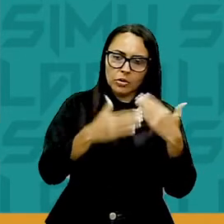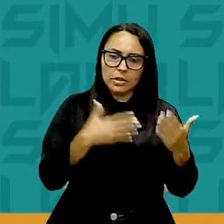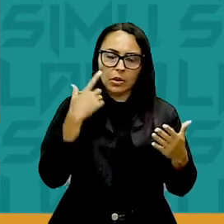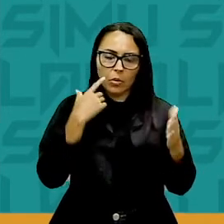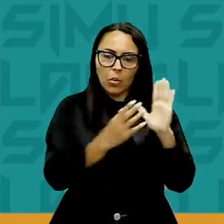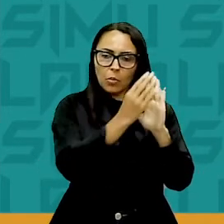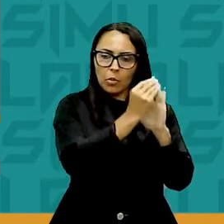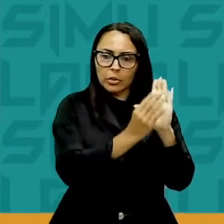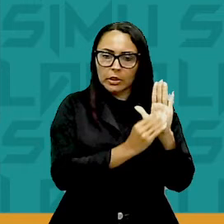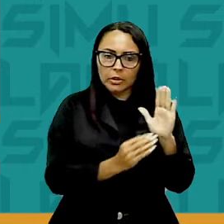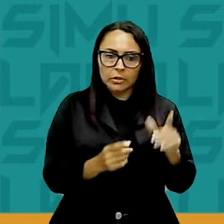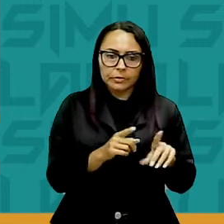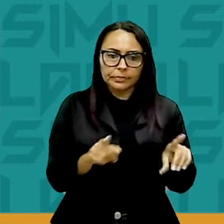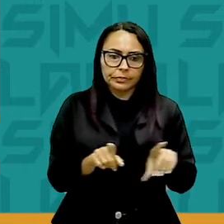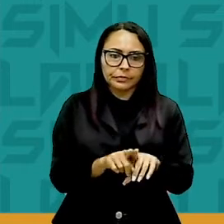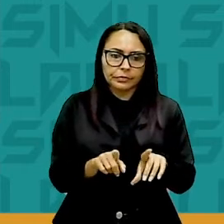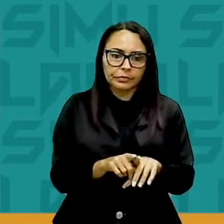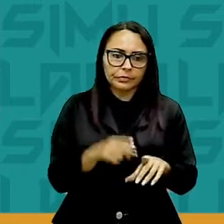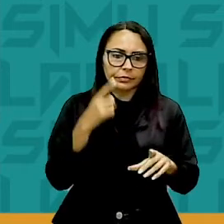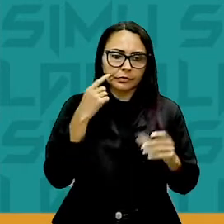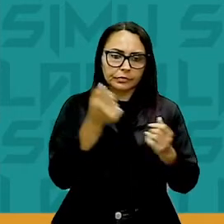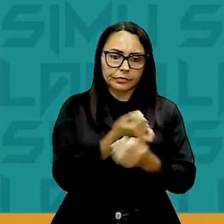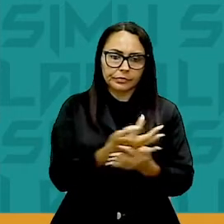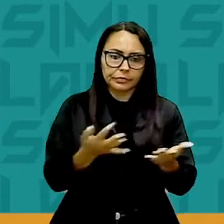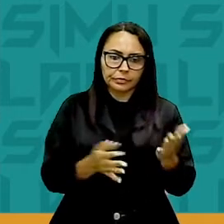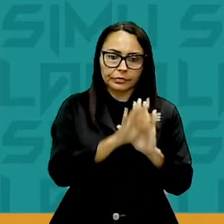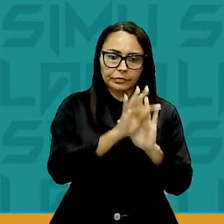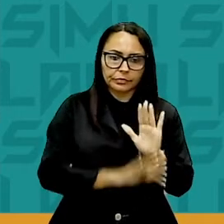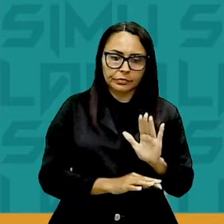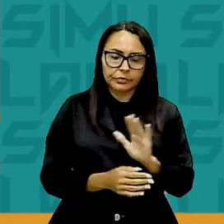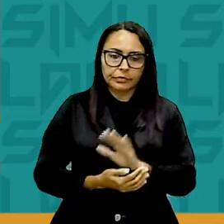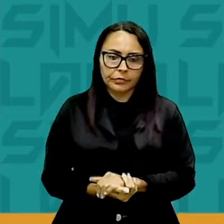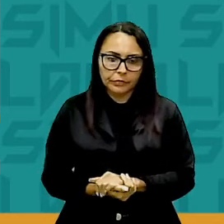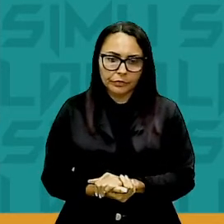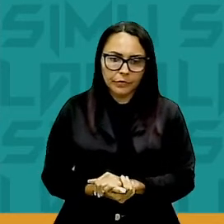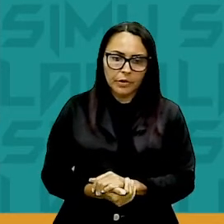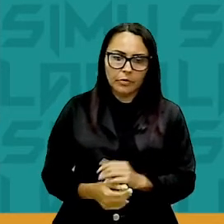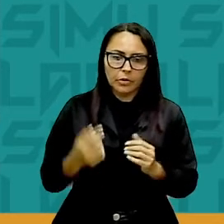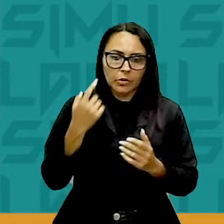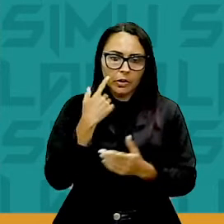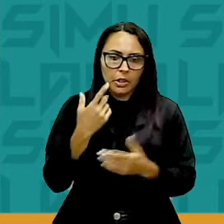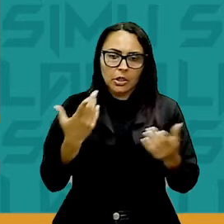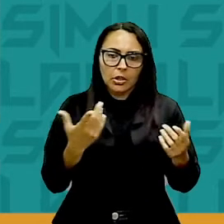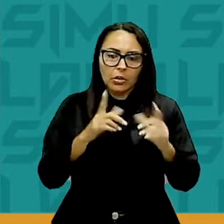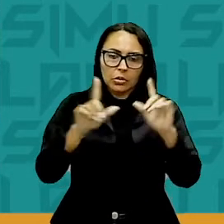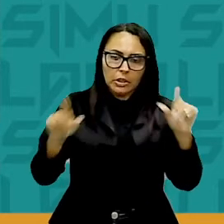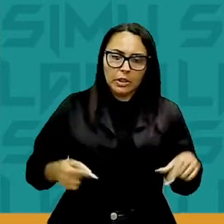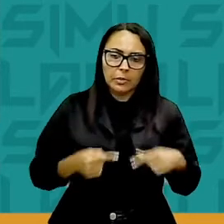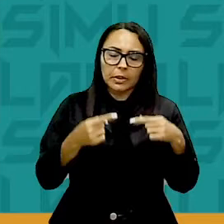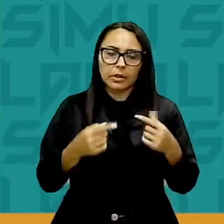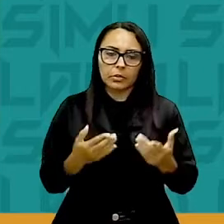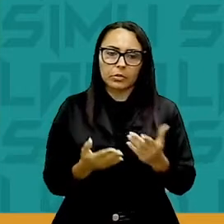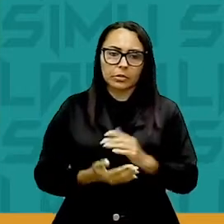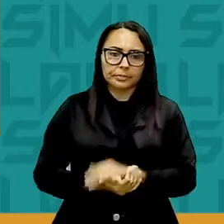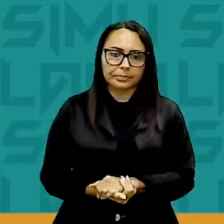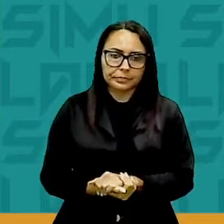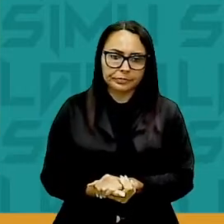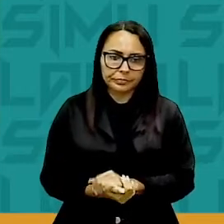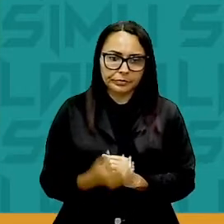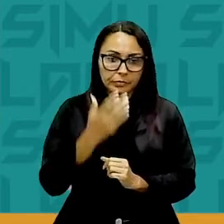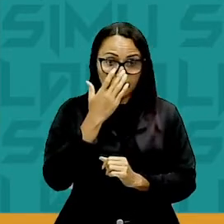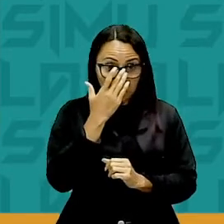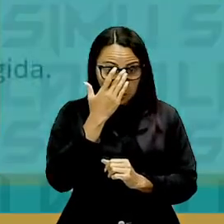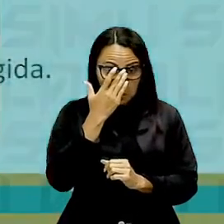modelo, conforme exposto no texto, foi determinada pelo confronto com vamos ver,